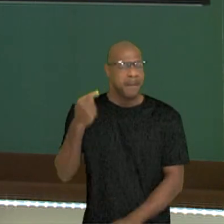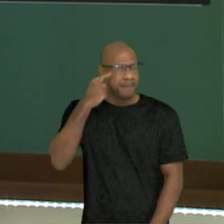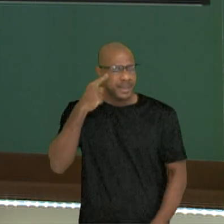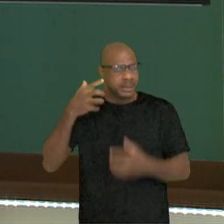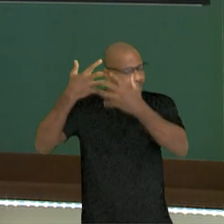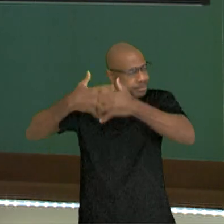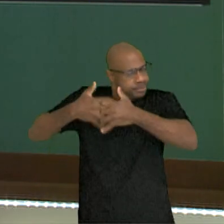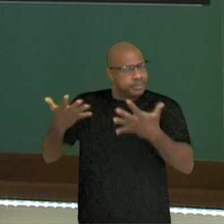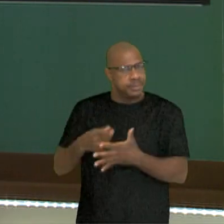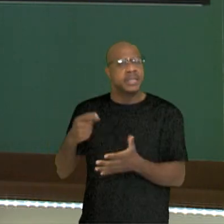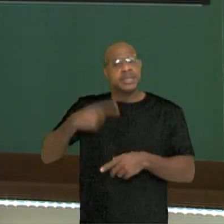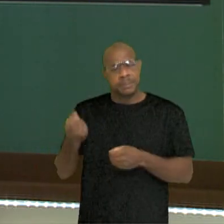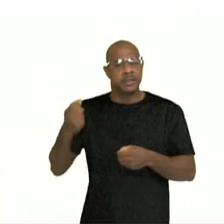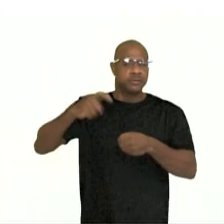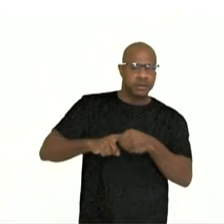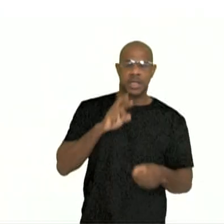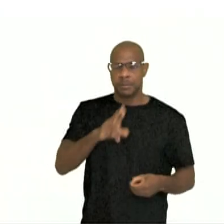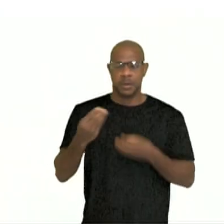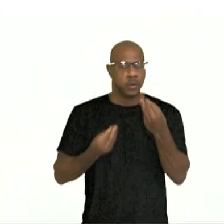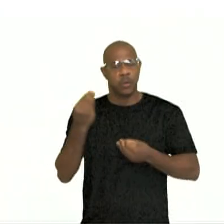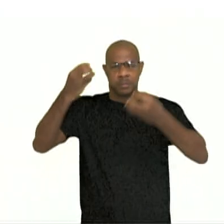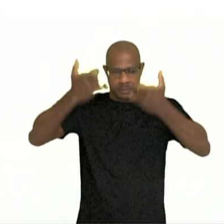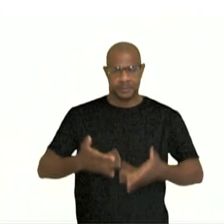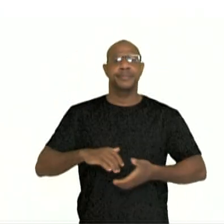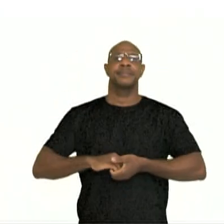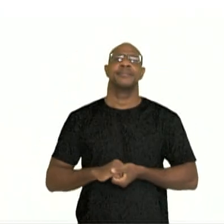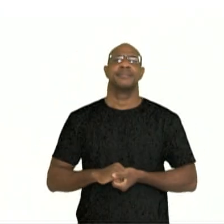aí e a gente já volta com a resposta.